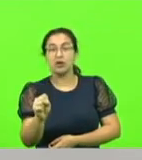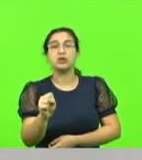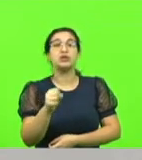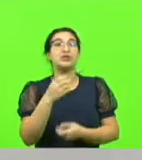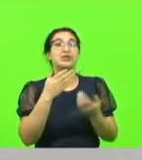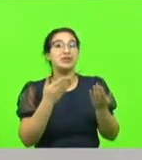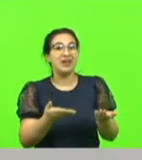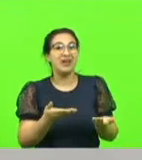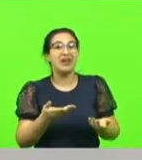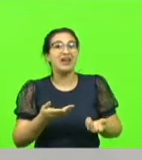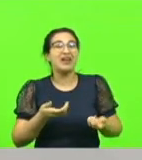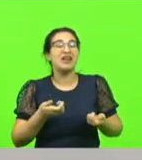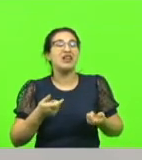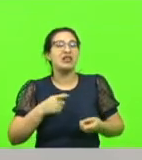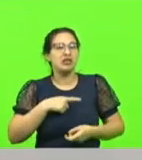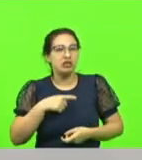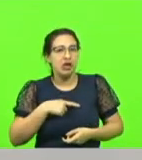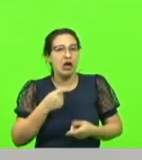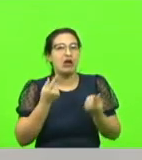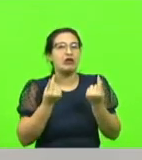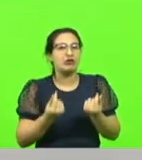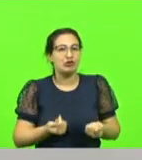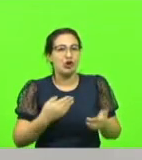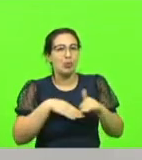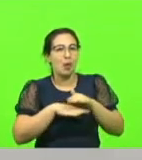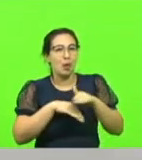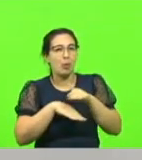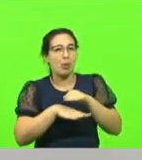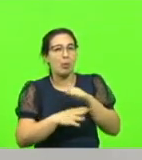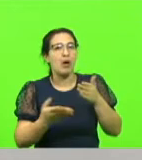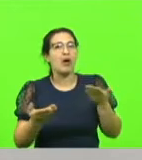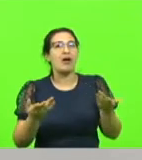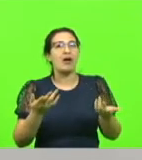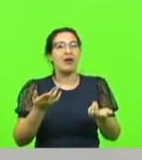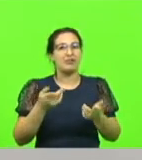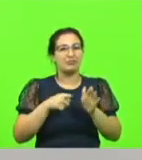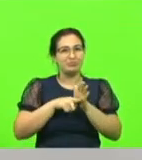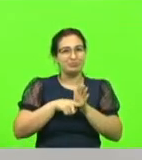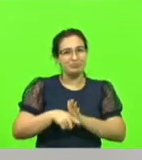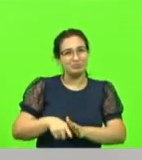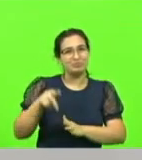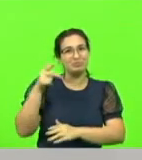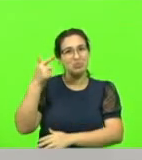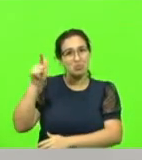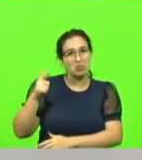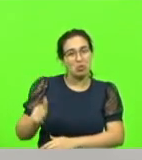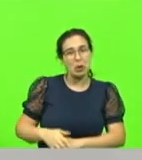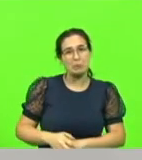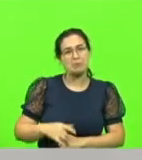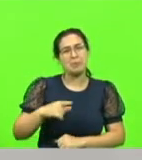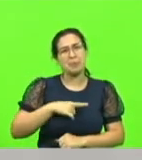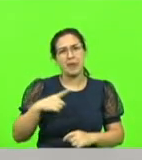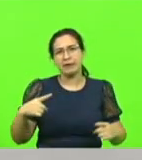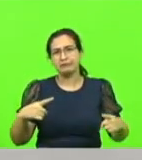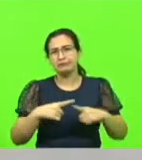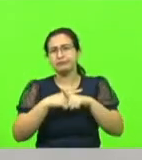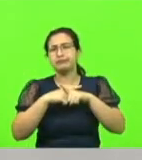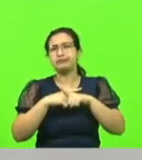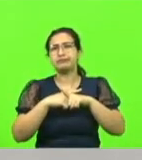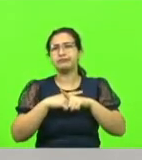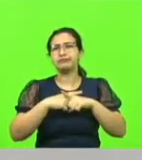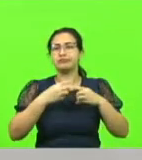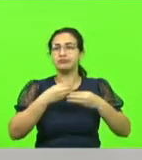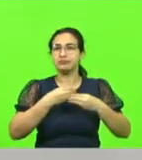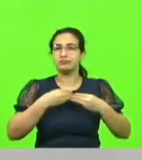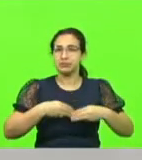fiscais, assim denunciado nas últimas semanas. Configurando um evidente conflito de interesses entre o cargo de ministro da Economia